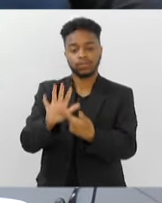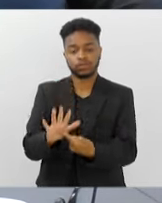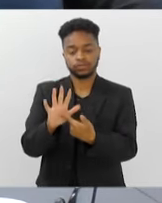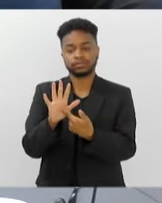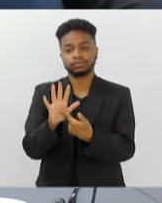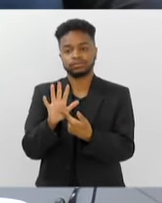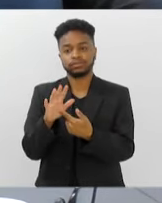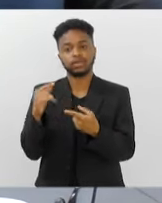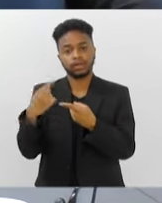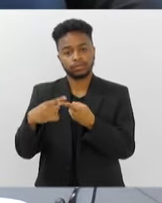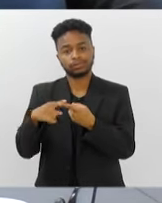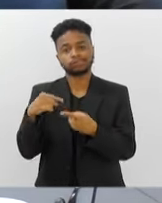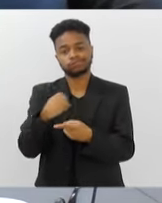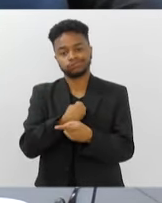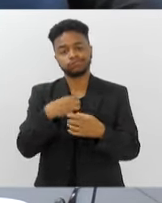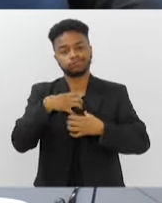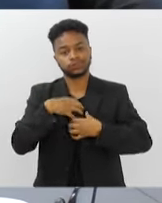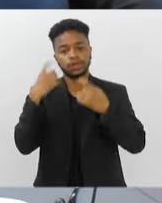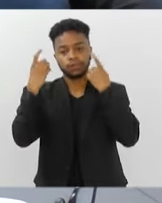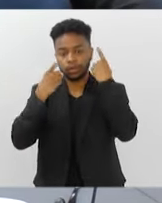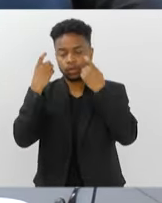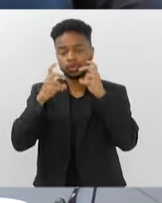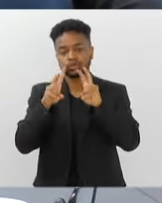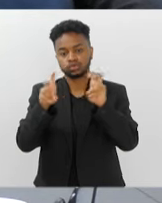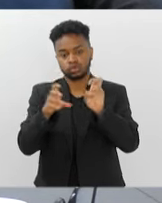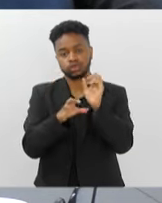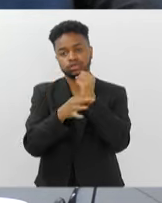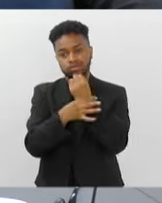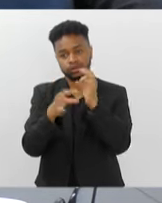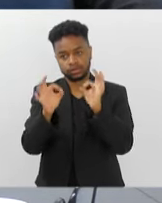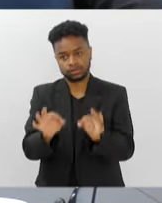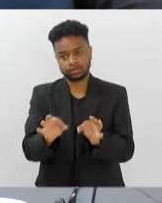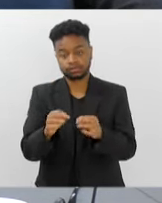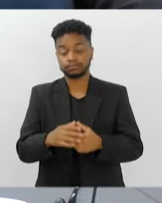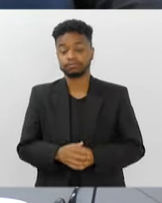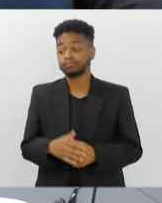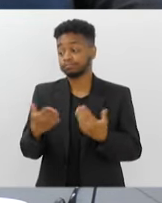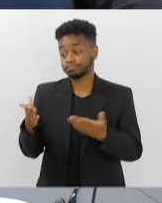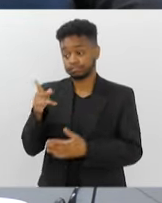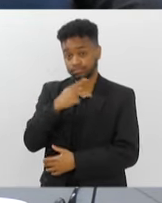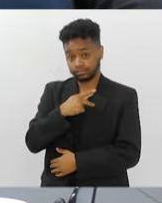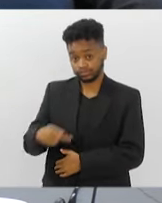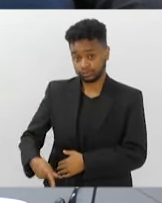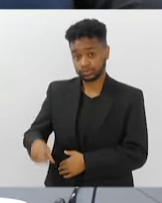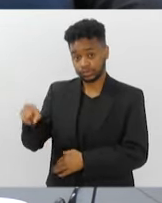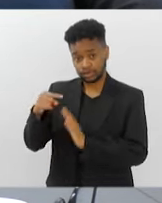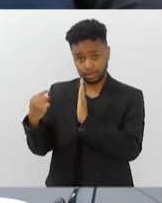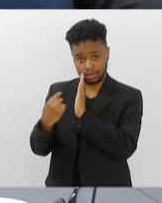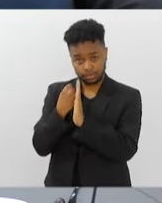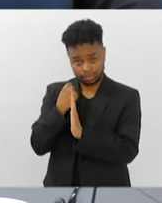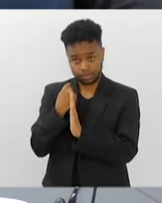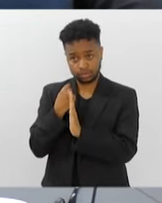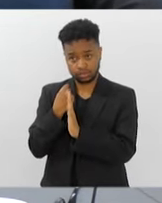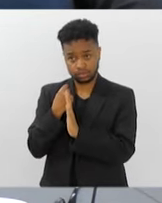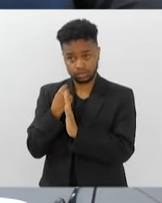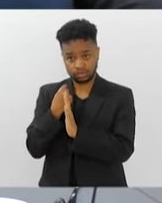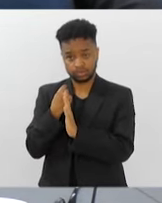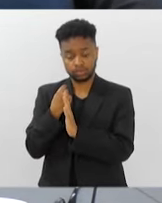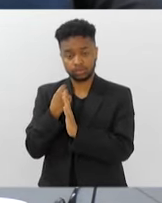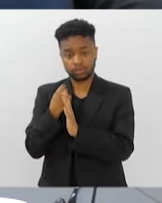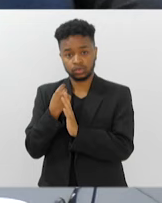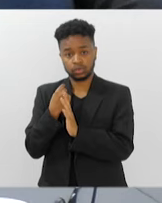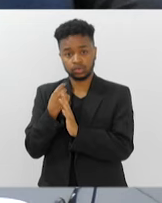tá muito preocupado com a segurança Presidente a sua pergunta foi questionamento